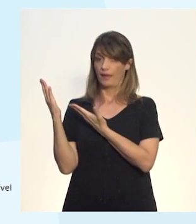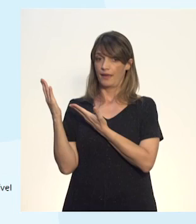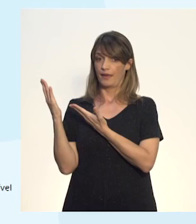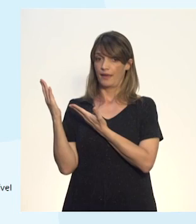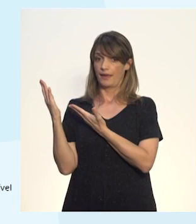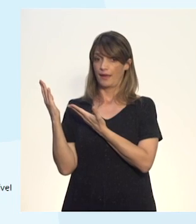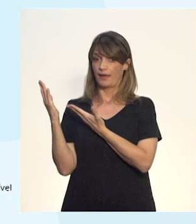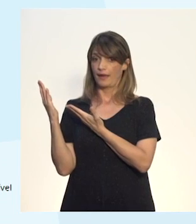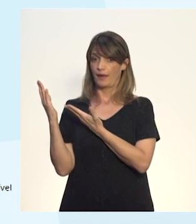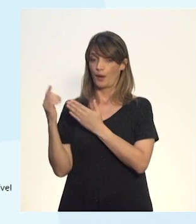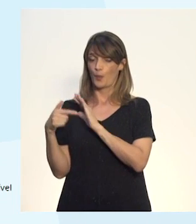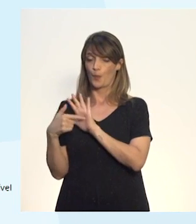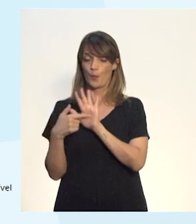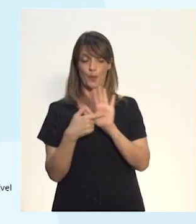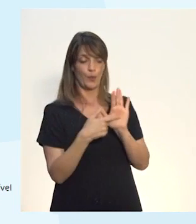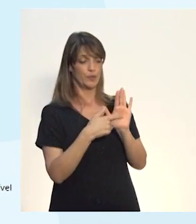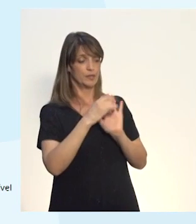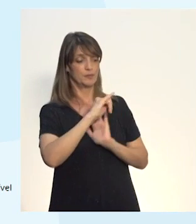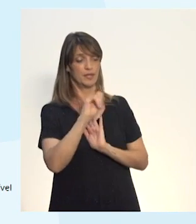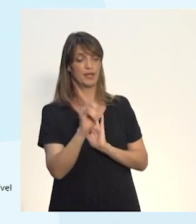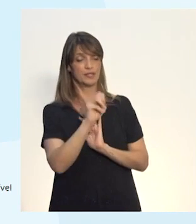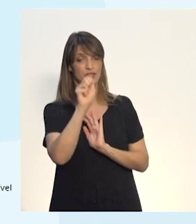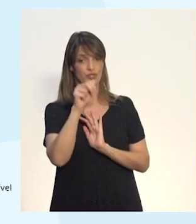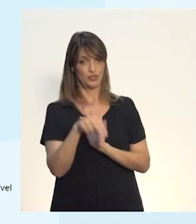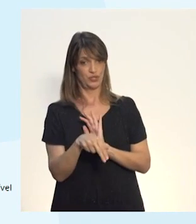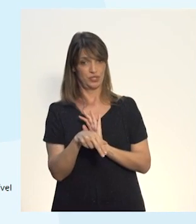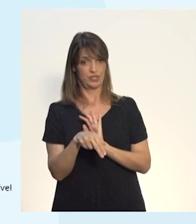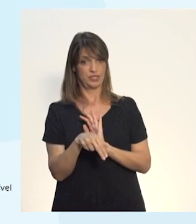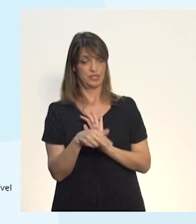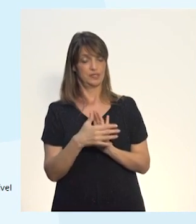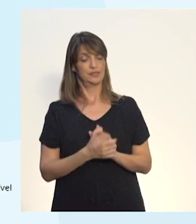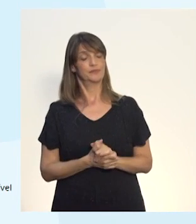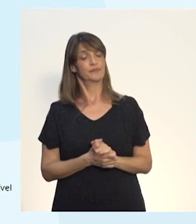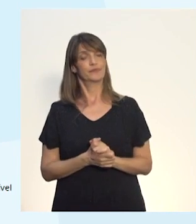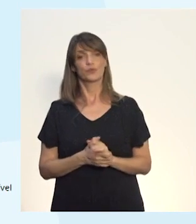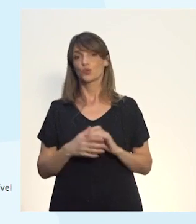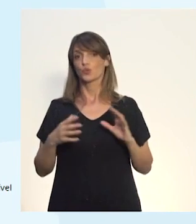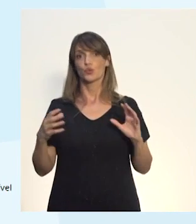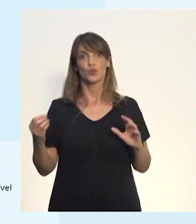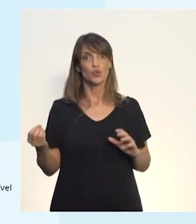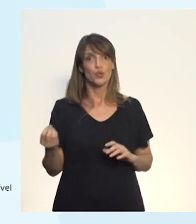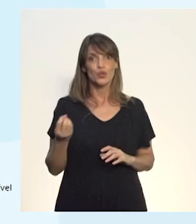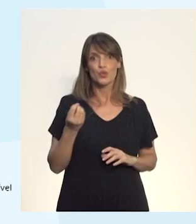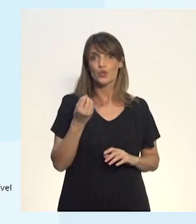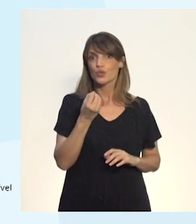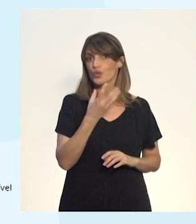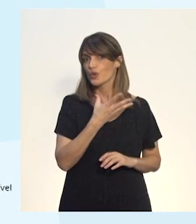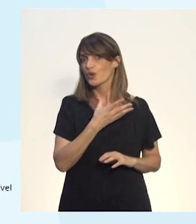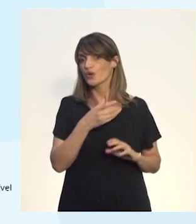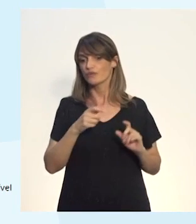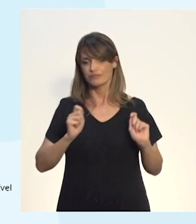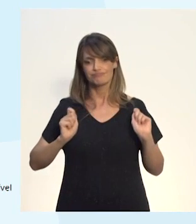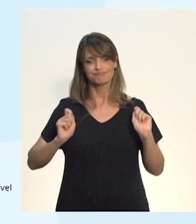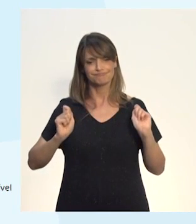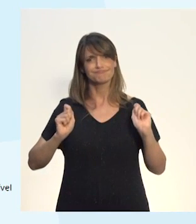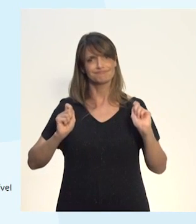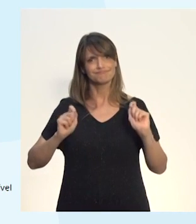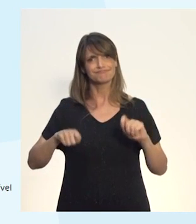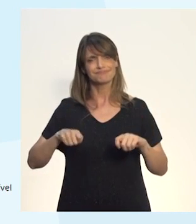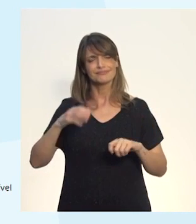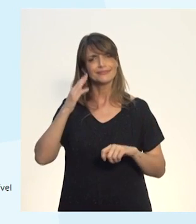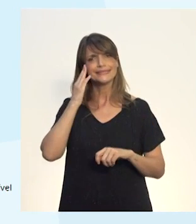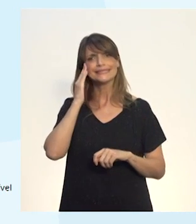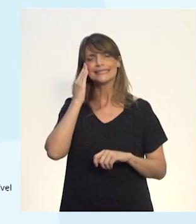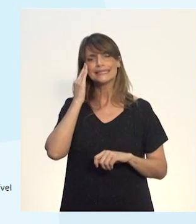Jean Valjean, descortina perante os seus olhos, toda uma nova possibilidade de